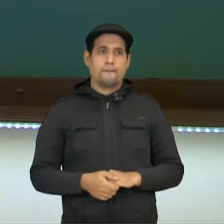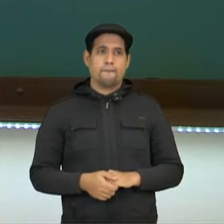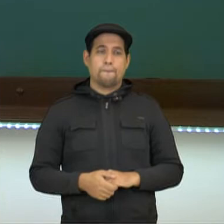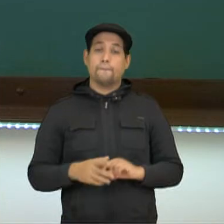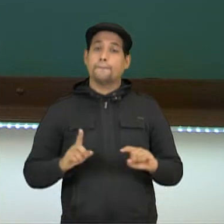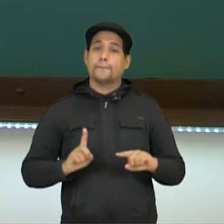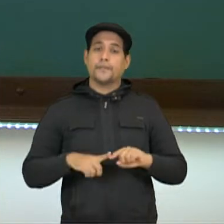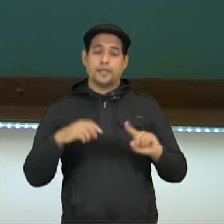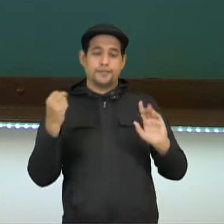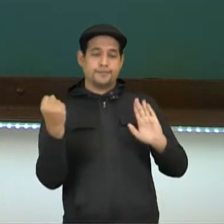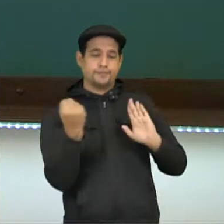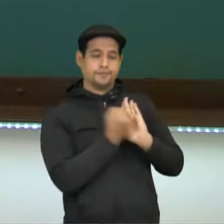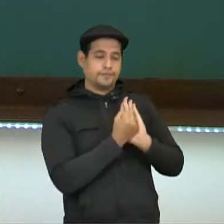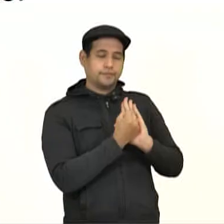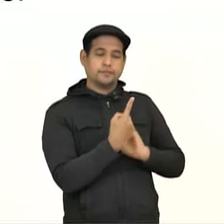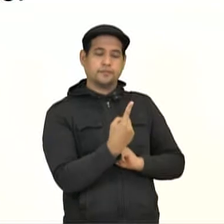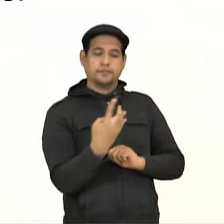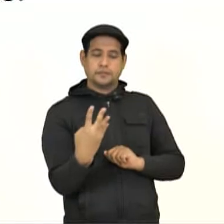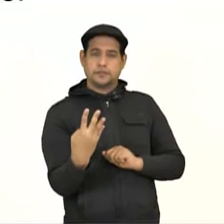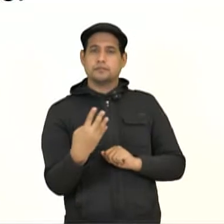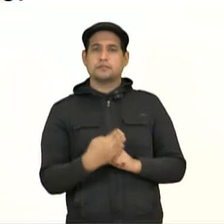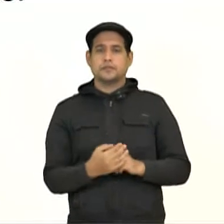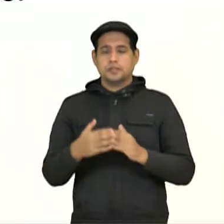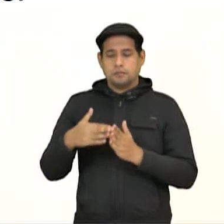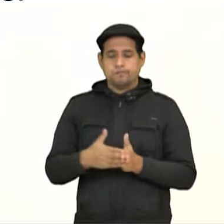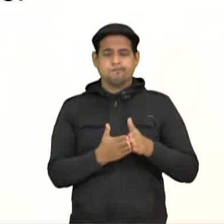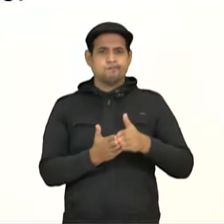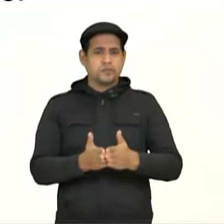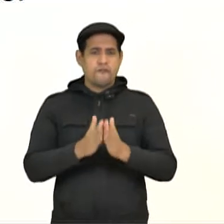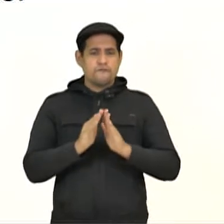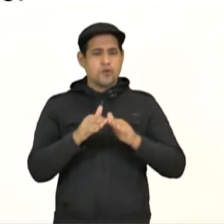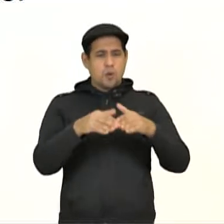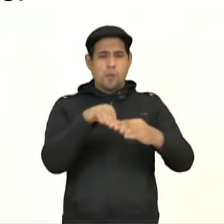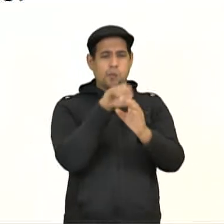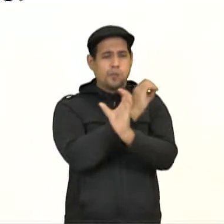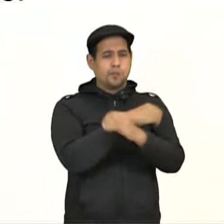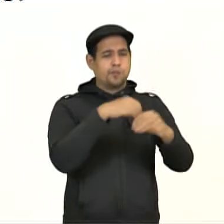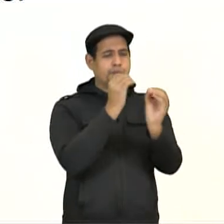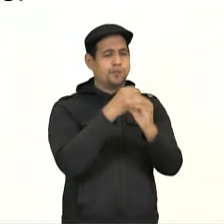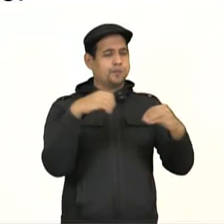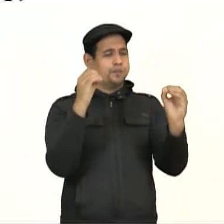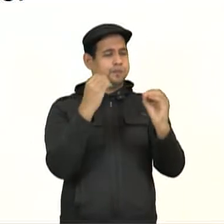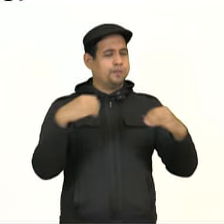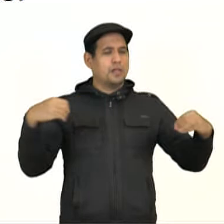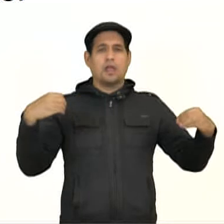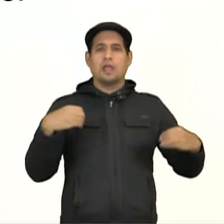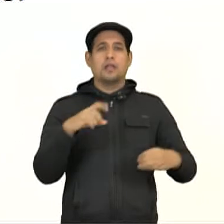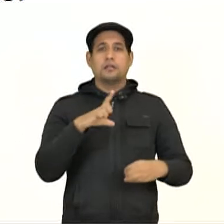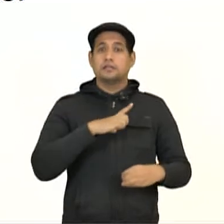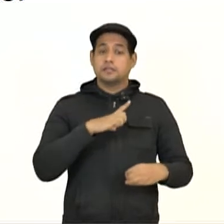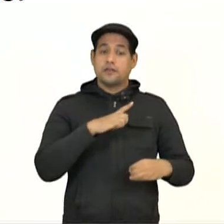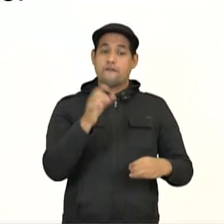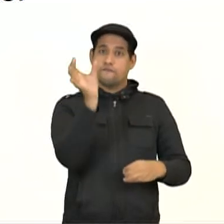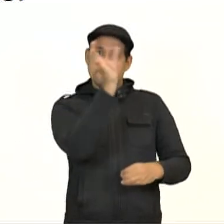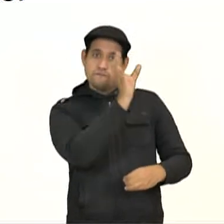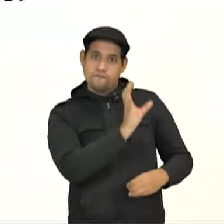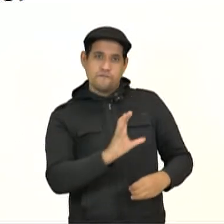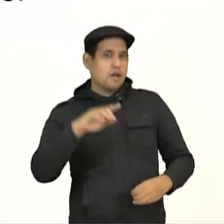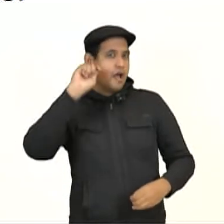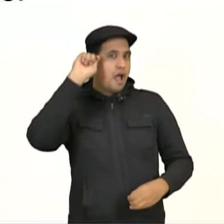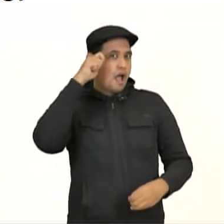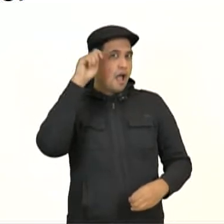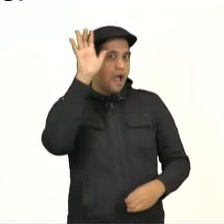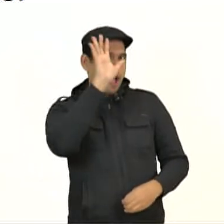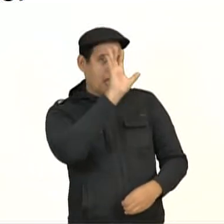A partir do século XIV, os navegadores se lançaram no mar aberto, então, circundando a África em busca de